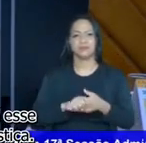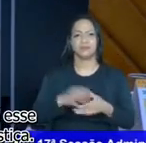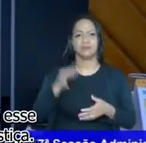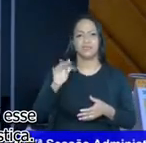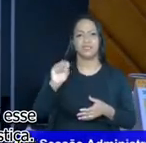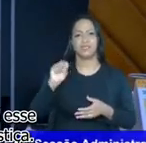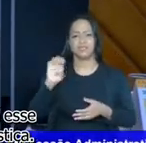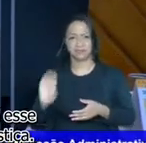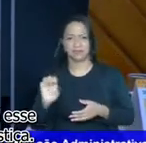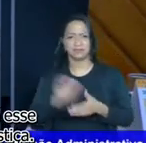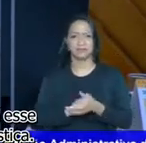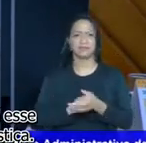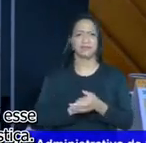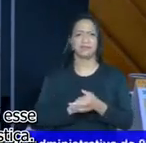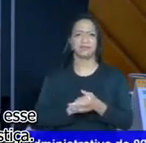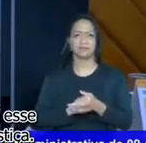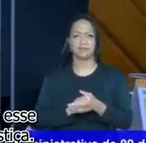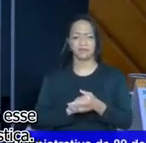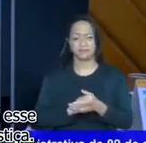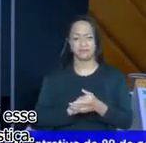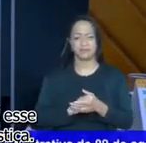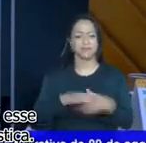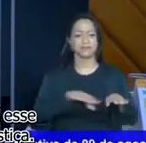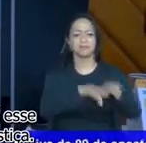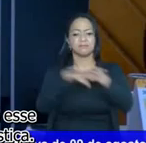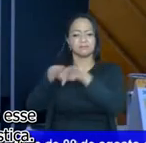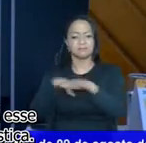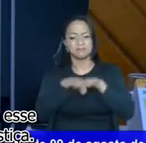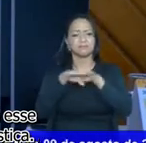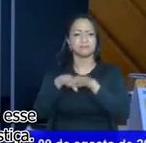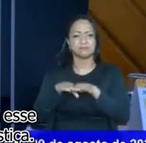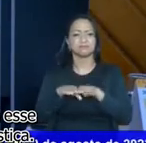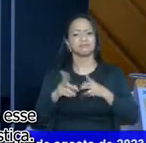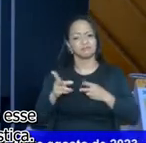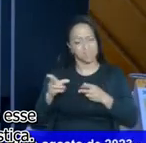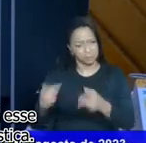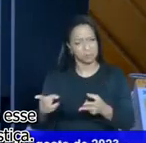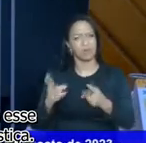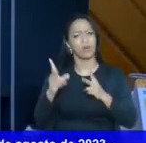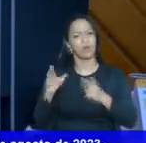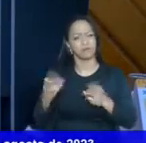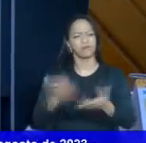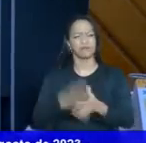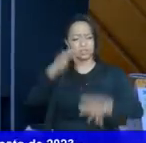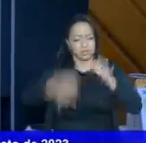já nos disse que é insignificante. Então, esse é o parâmetro da igualdade, esse é o parâmetro da justiça,